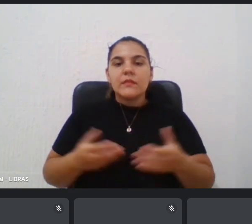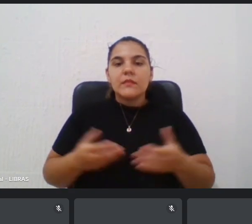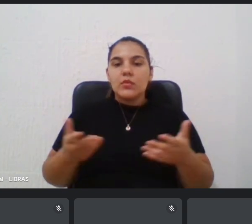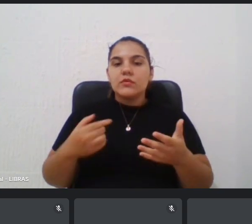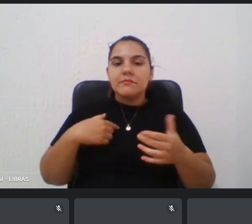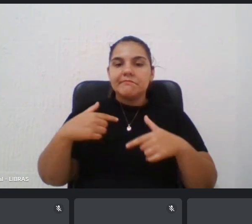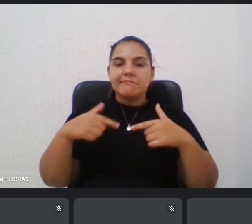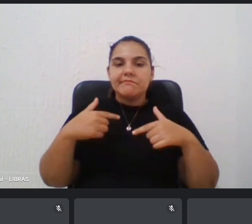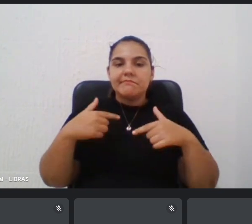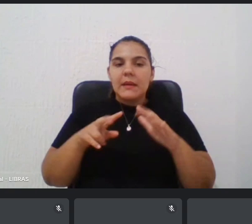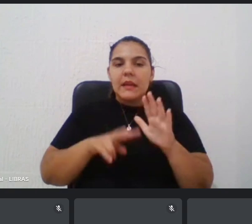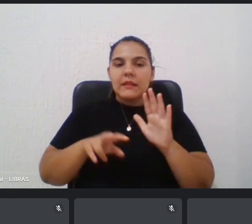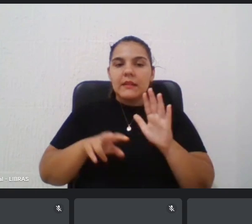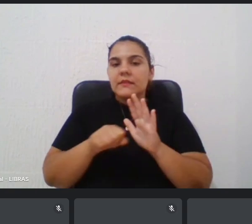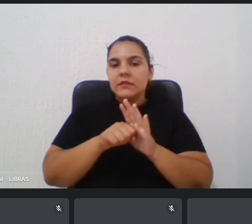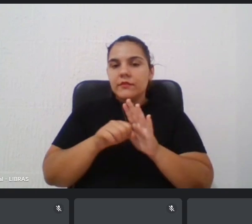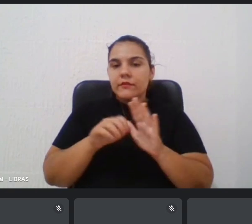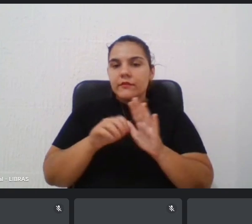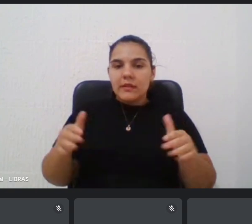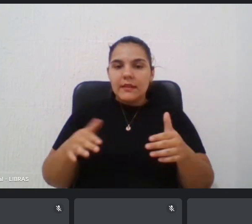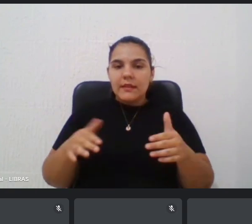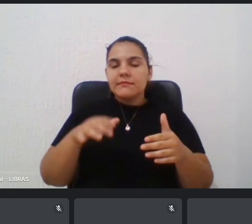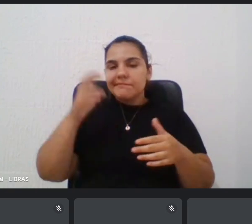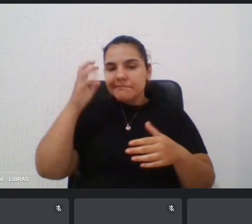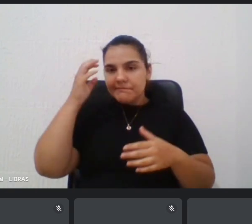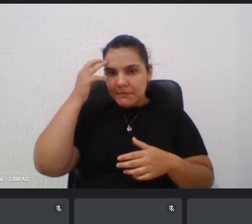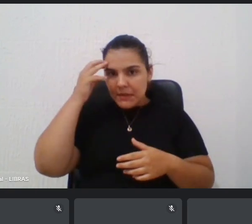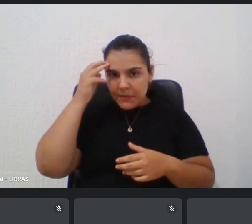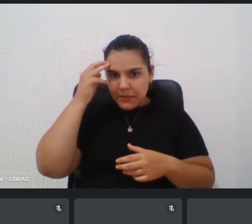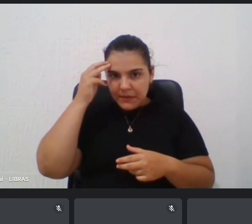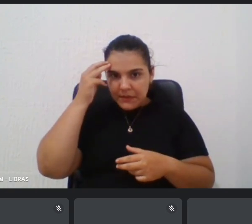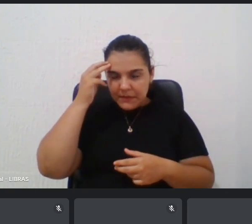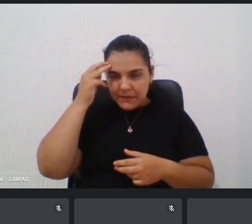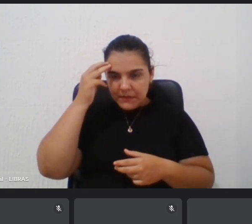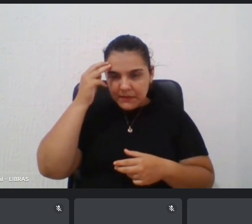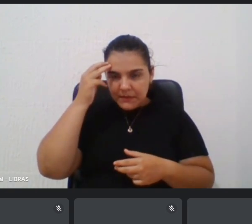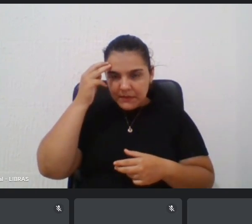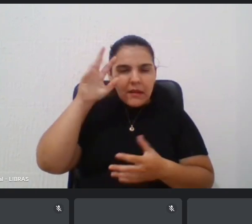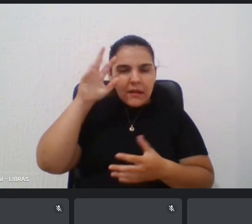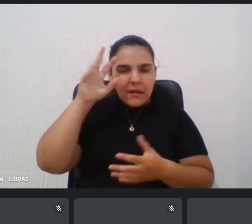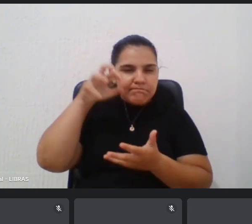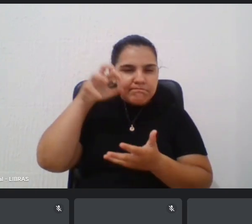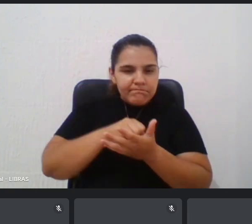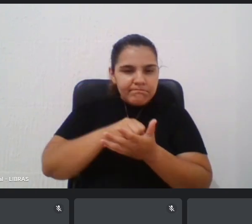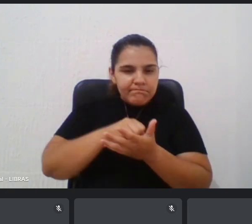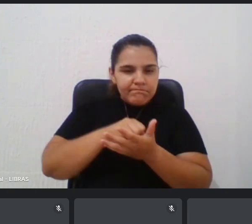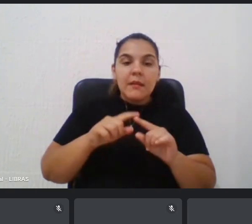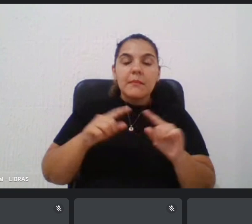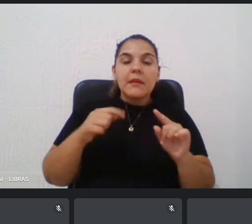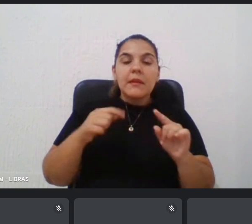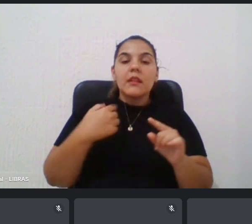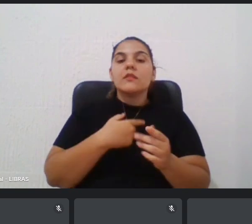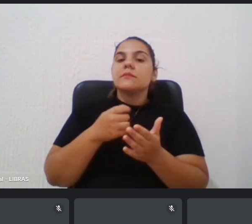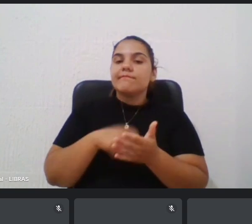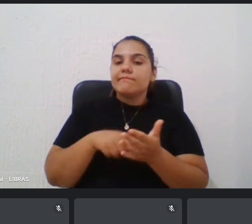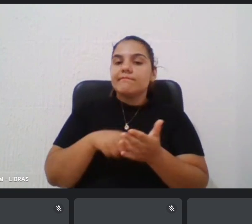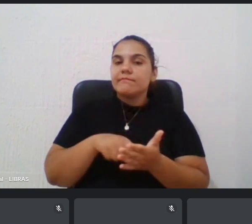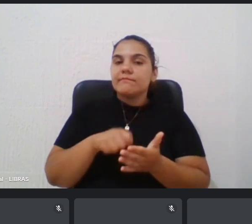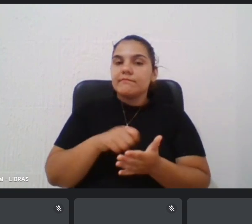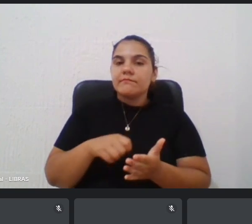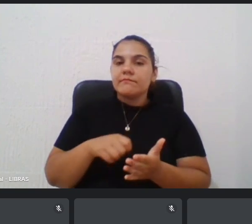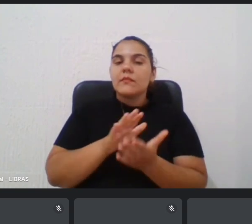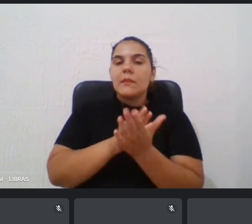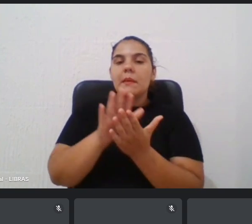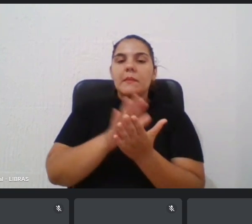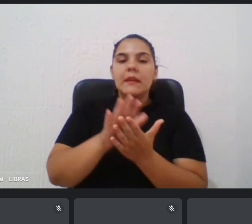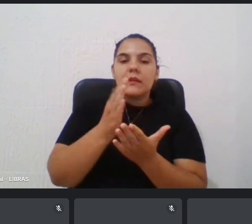a minha área mais ligada ao audiovisual, mas a gente está produzindo um livro agora também, um livro sobre uma advogada, a maior advogada de preso político